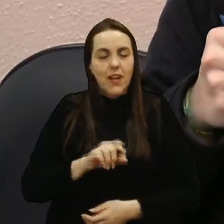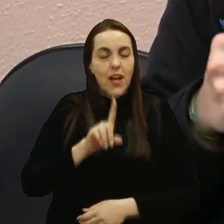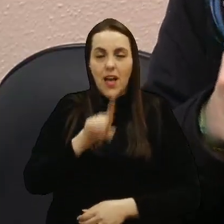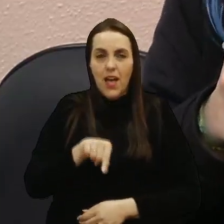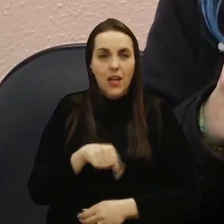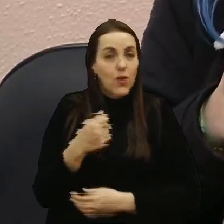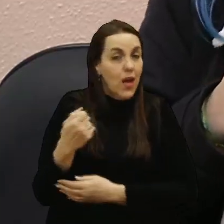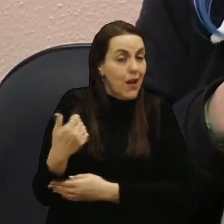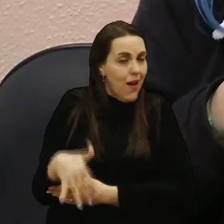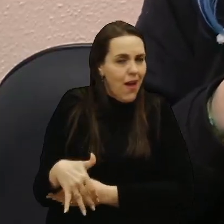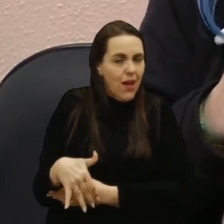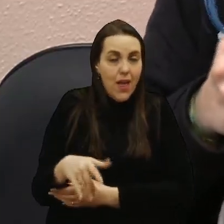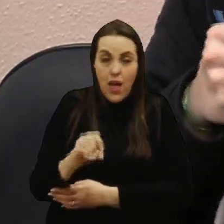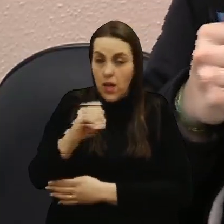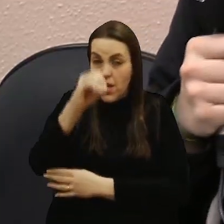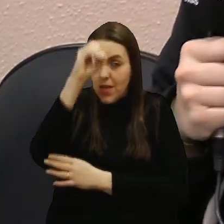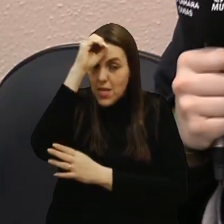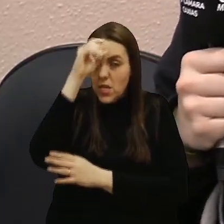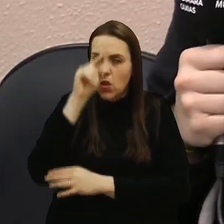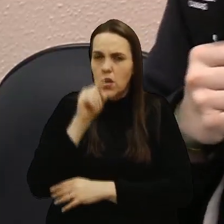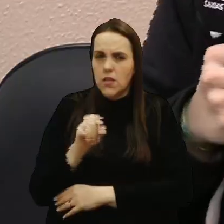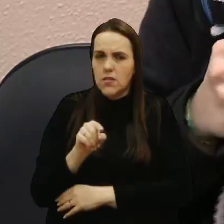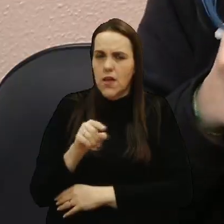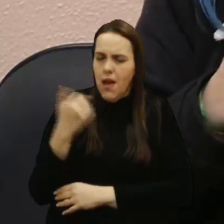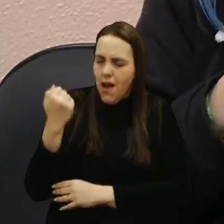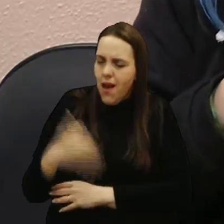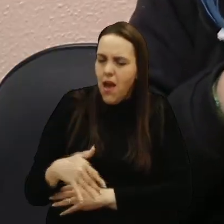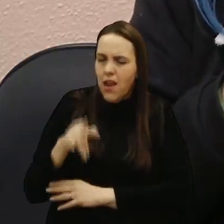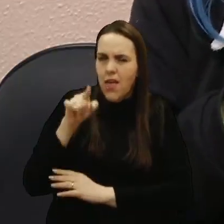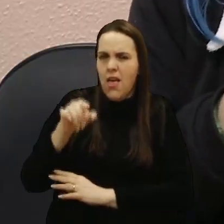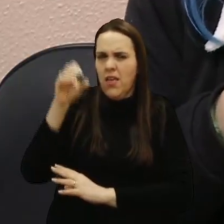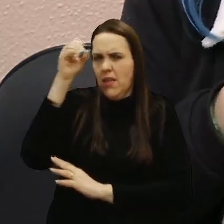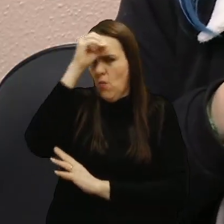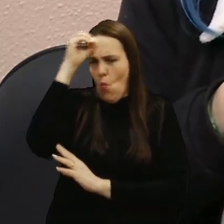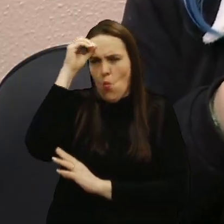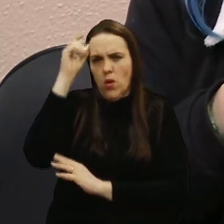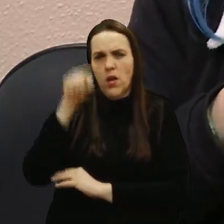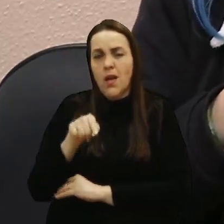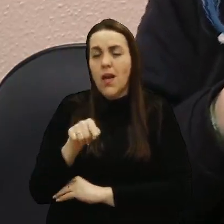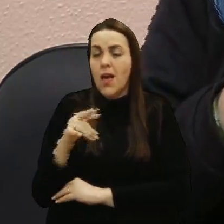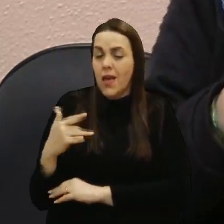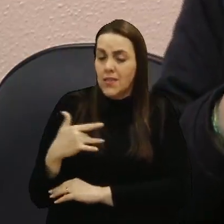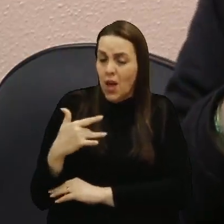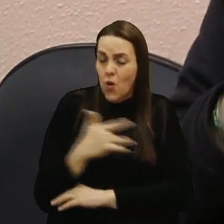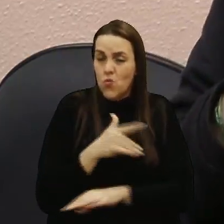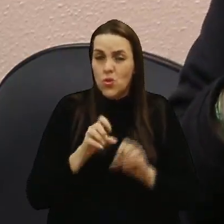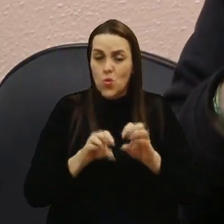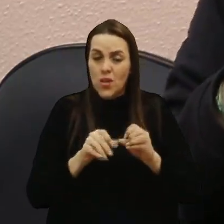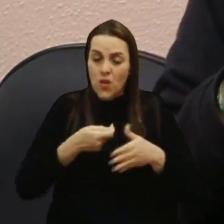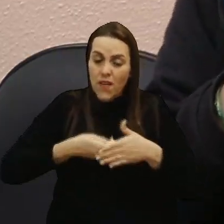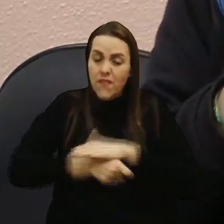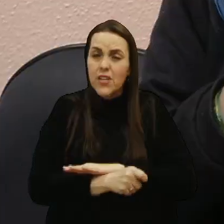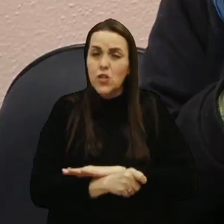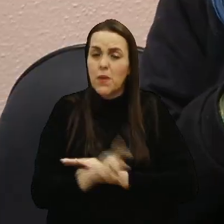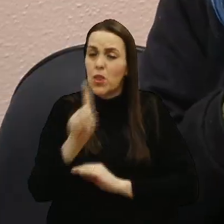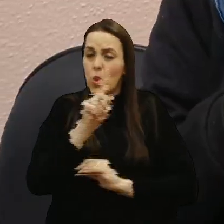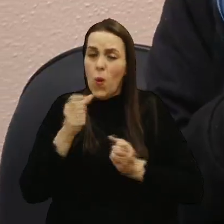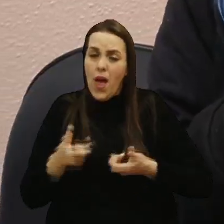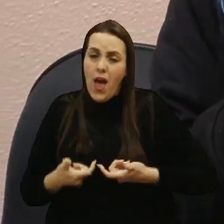a ignorância. Cara, é a ignorância. Educação, saúde são investimentos, não são gastos. Que a gente